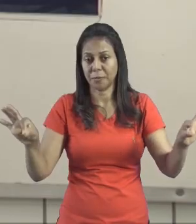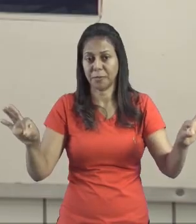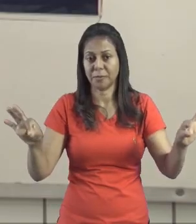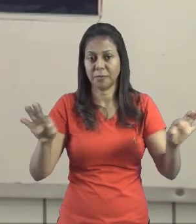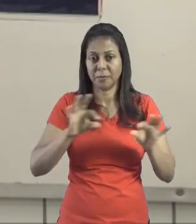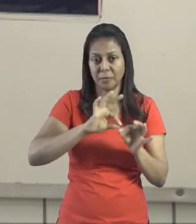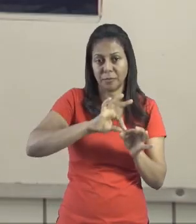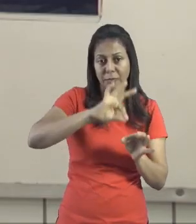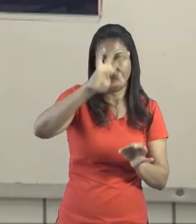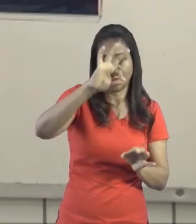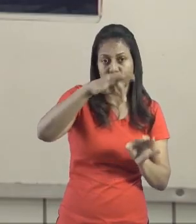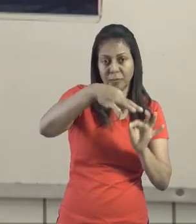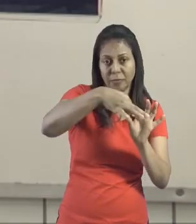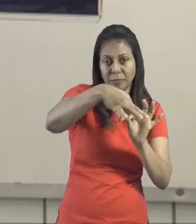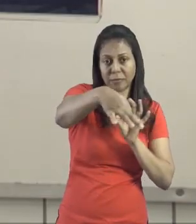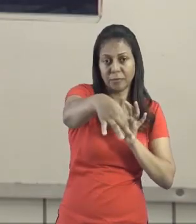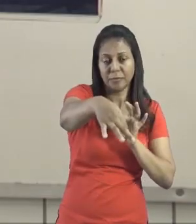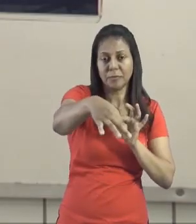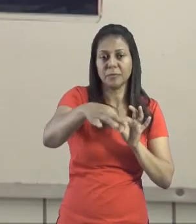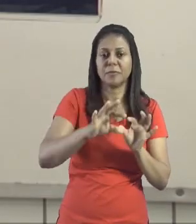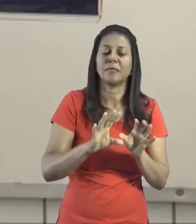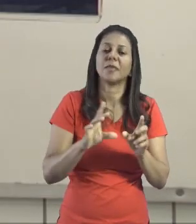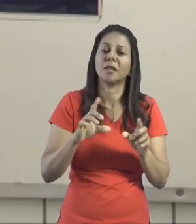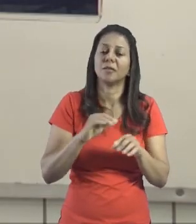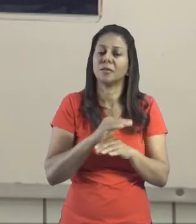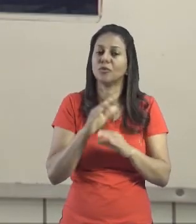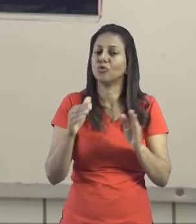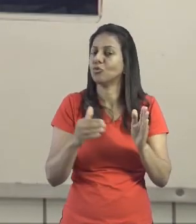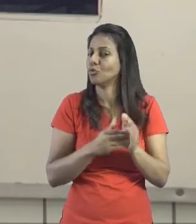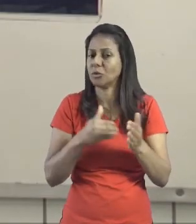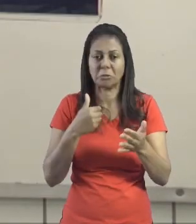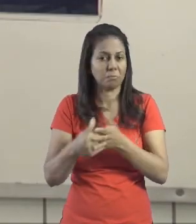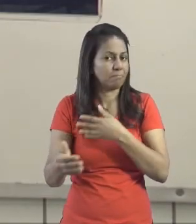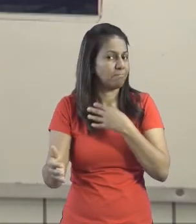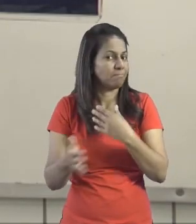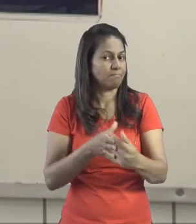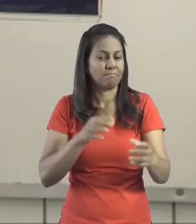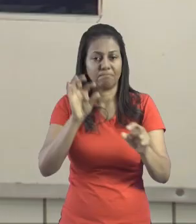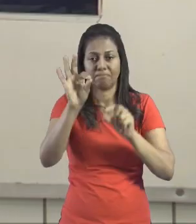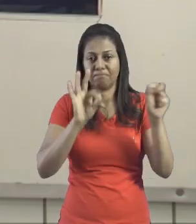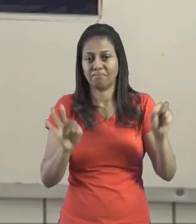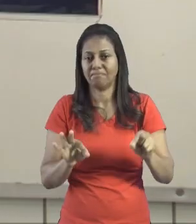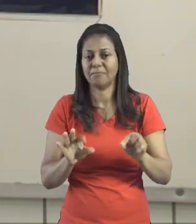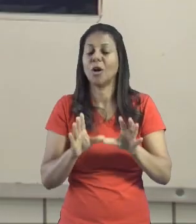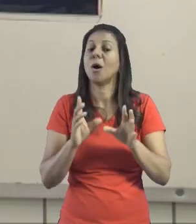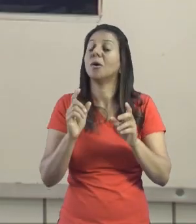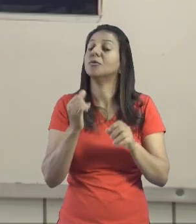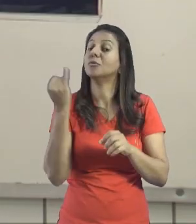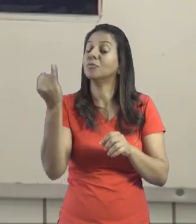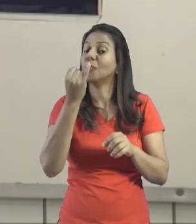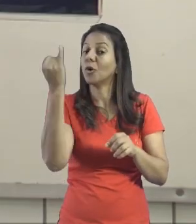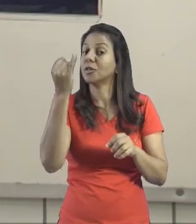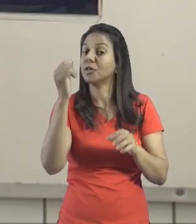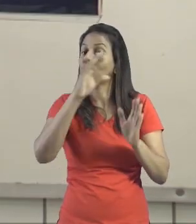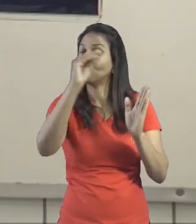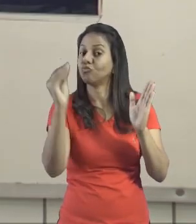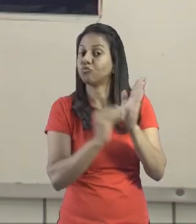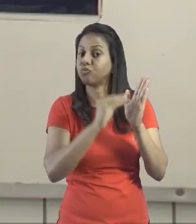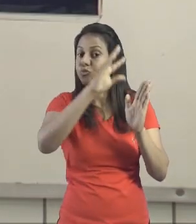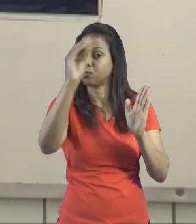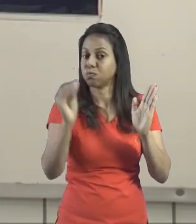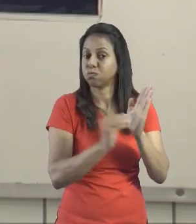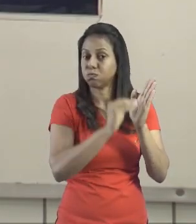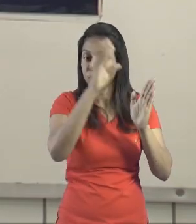largura, altura e comprimento. Não importa a ordem que você vai tomar, o importante é que você vai fazer